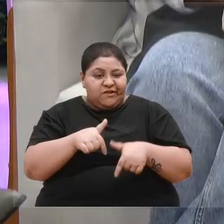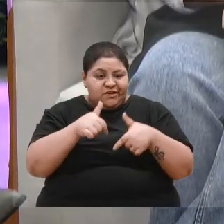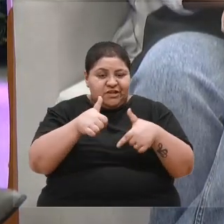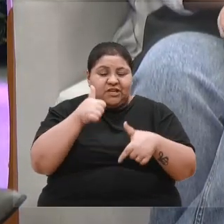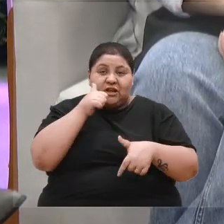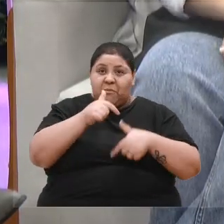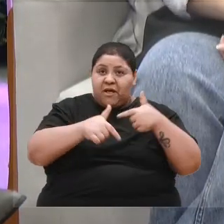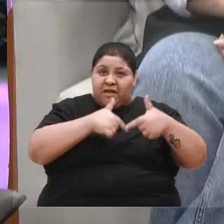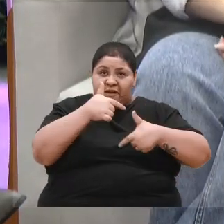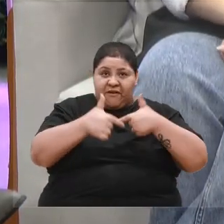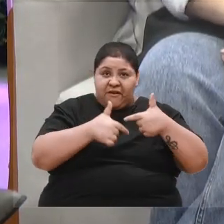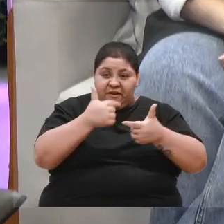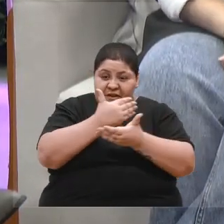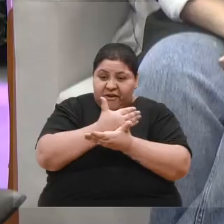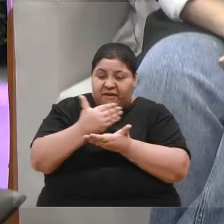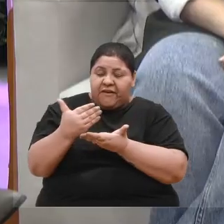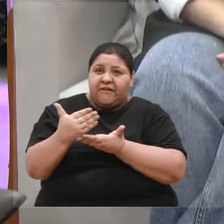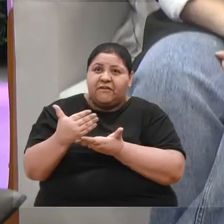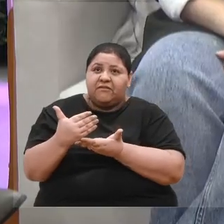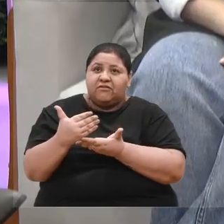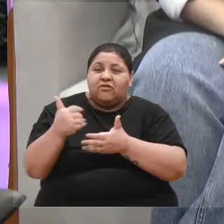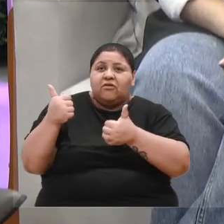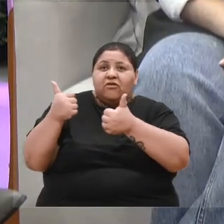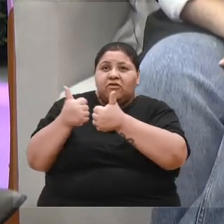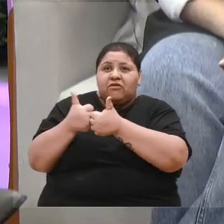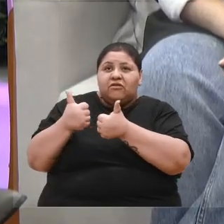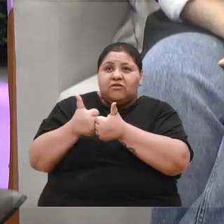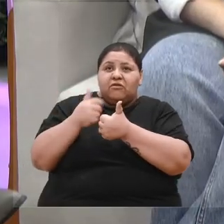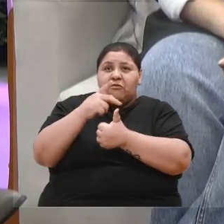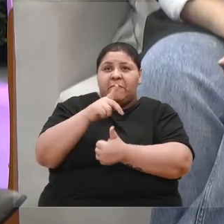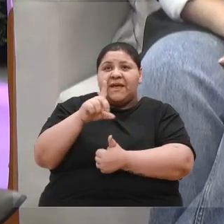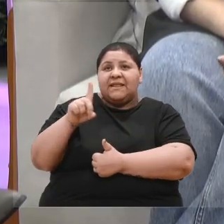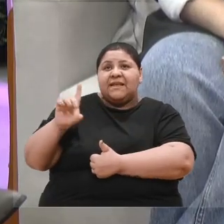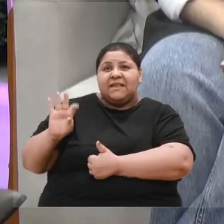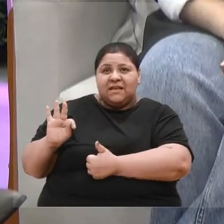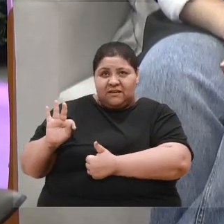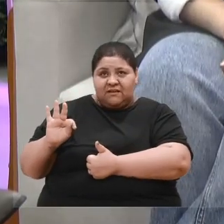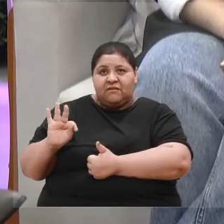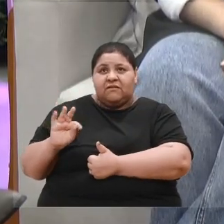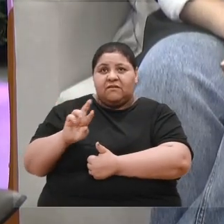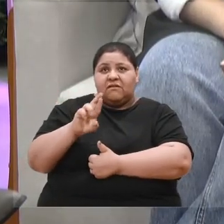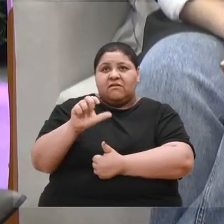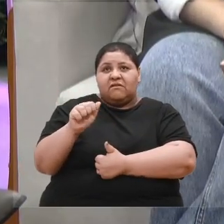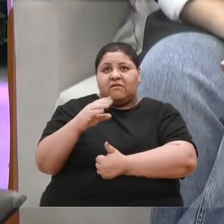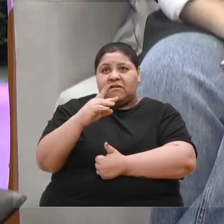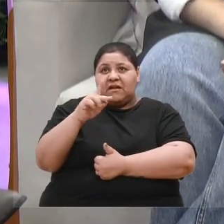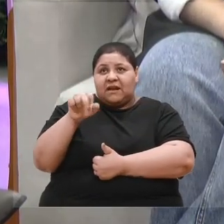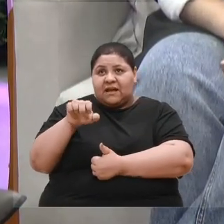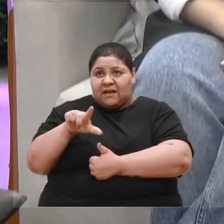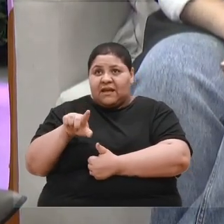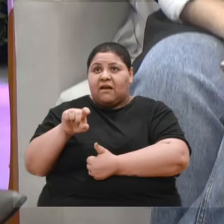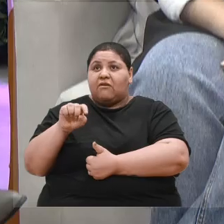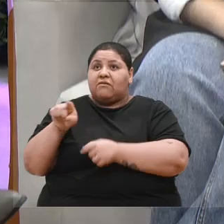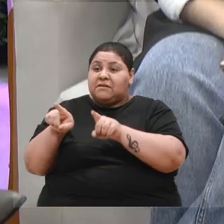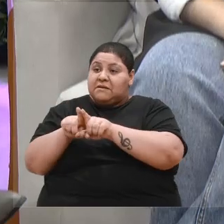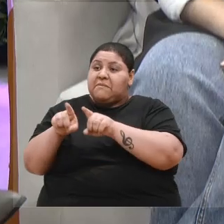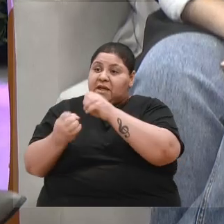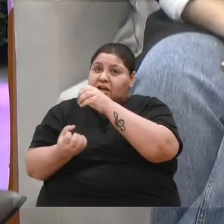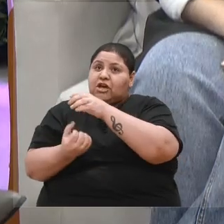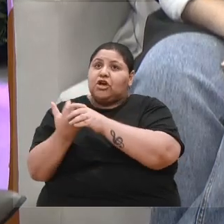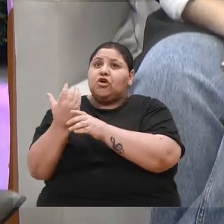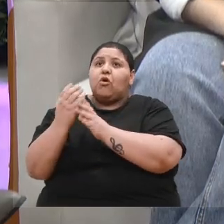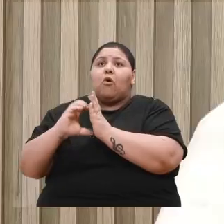da mulher trabalhista, ela nasceu praticamente junto com o PDT. E a Raquel é uma das fundadoras. Do PDT?